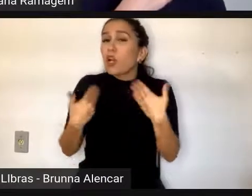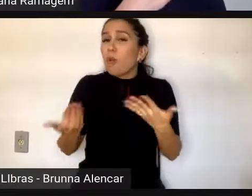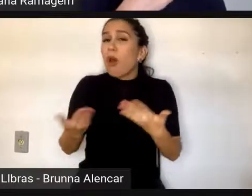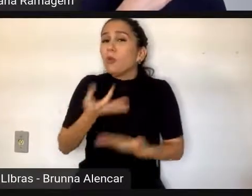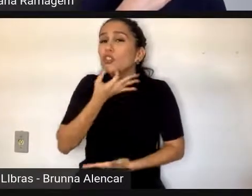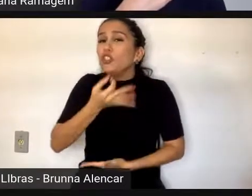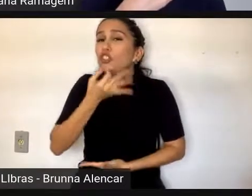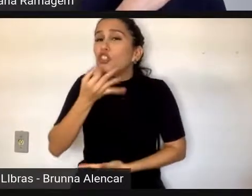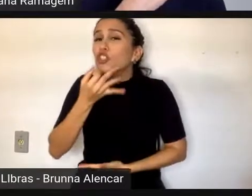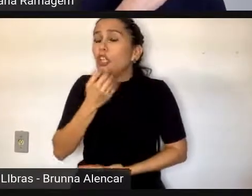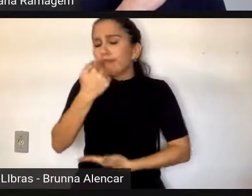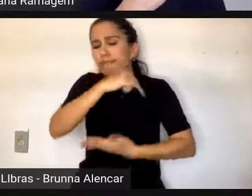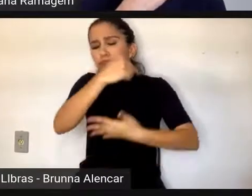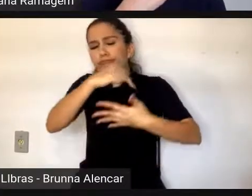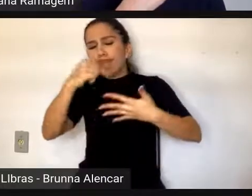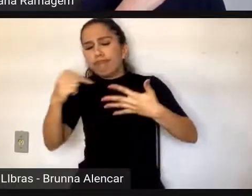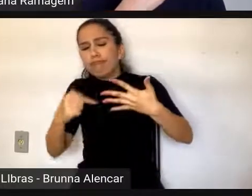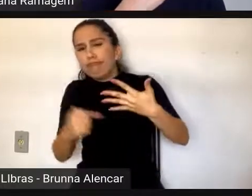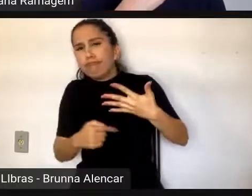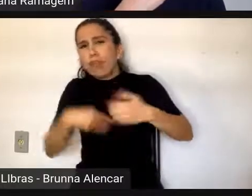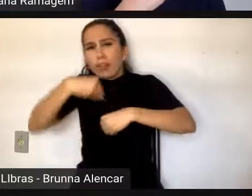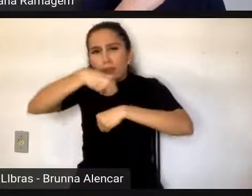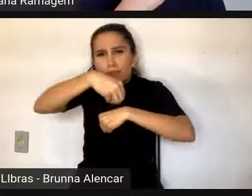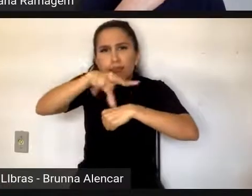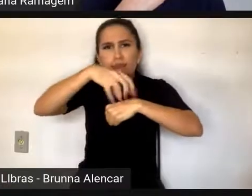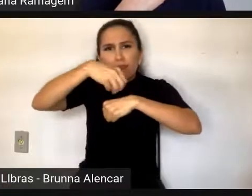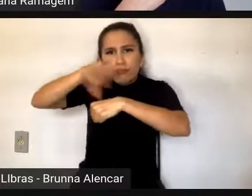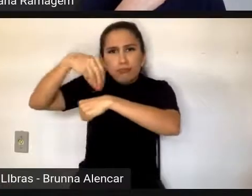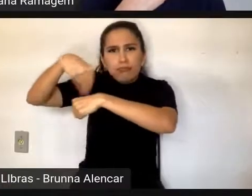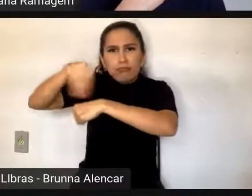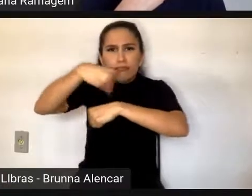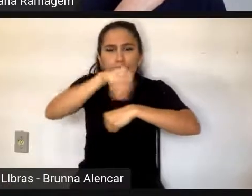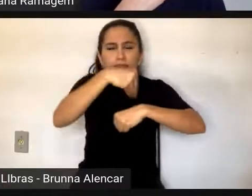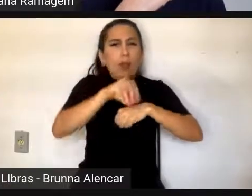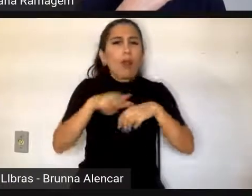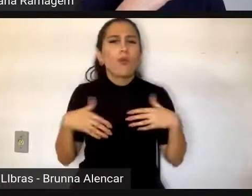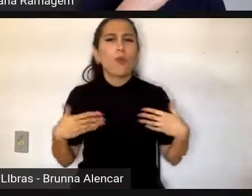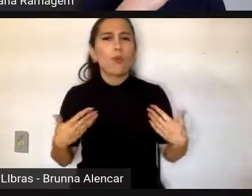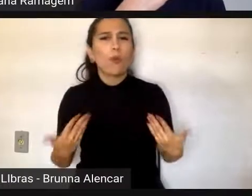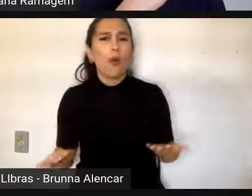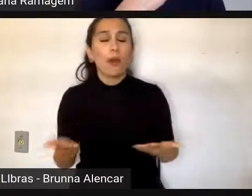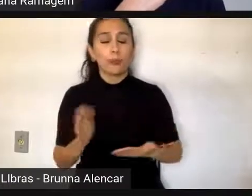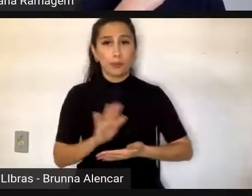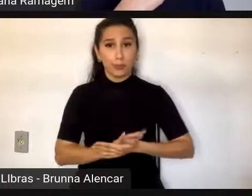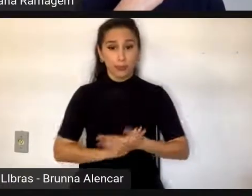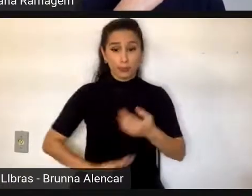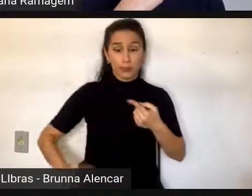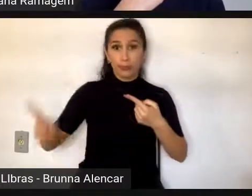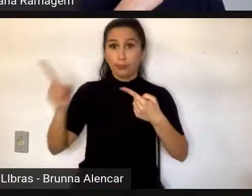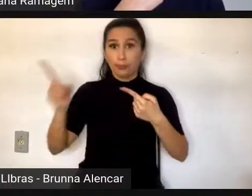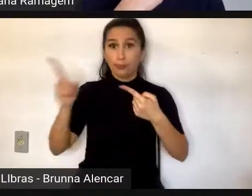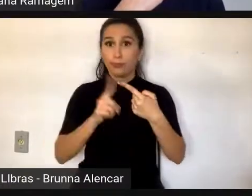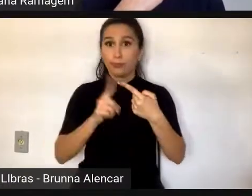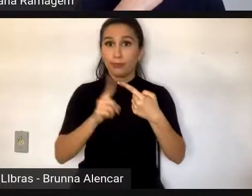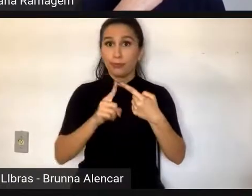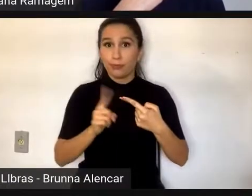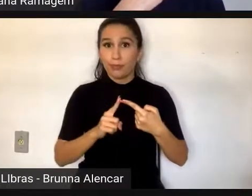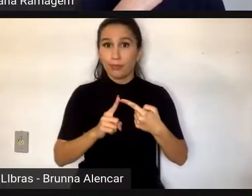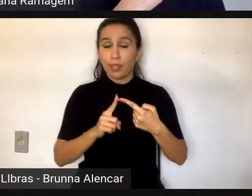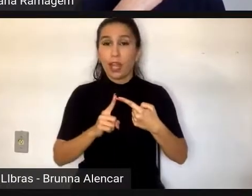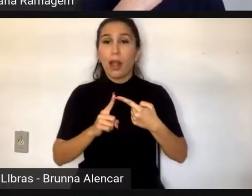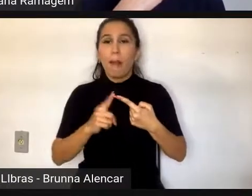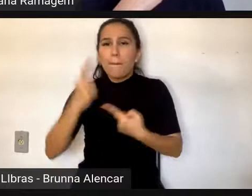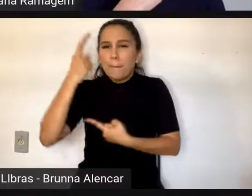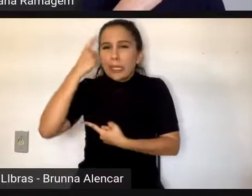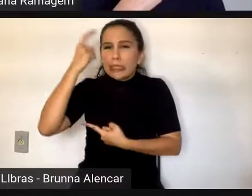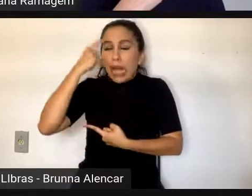pode dar para encontrar esse período? Escolha um período do dia que você mais se